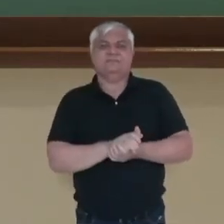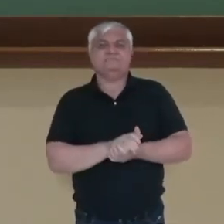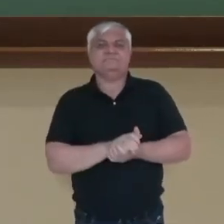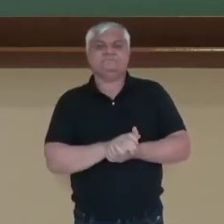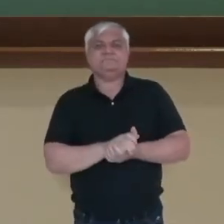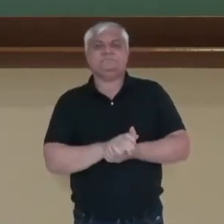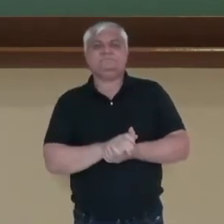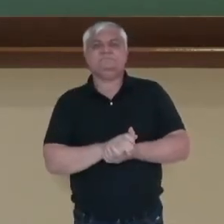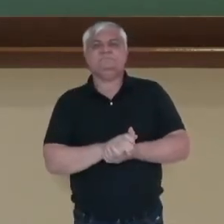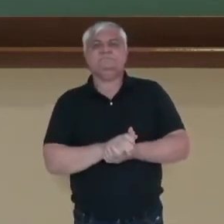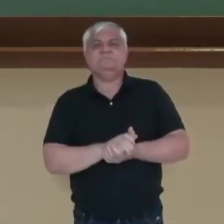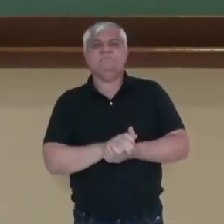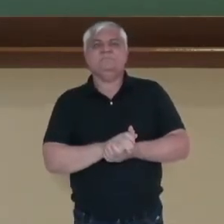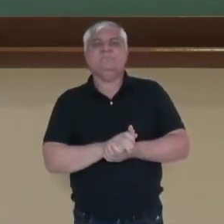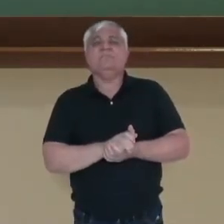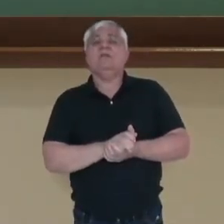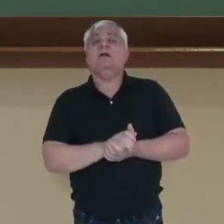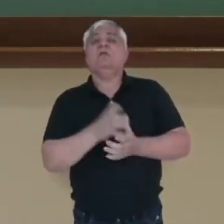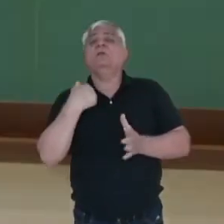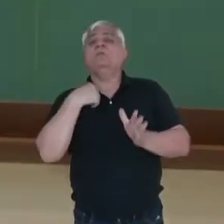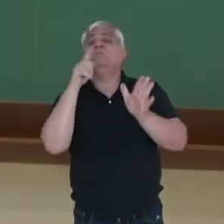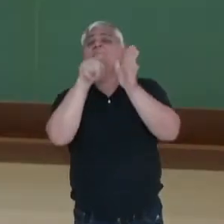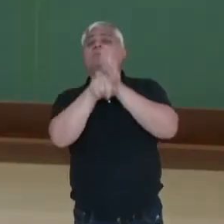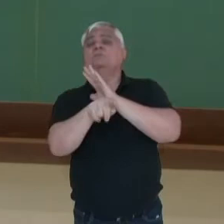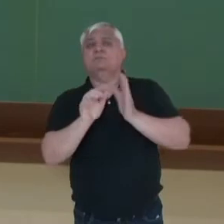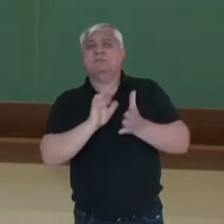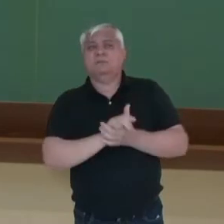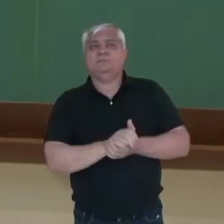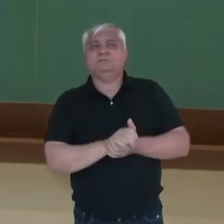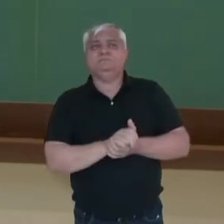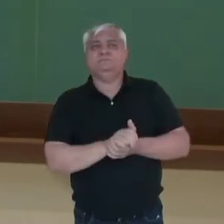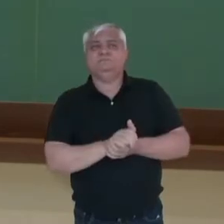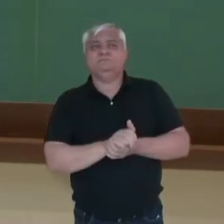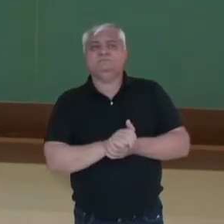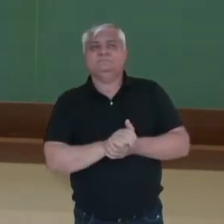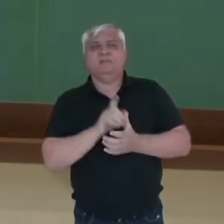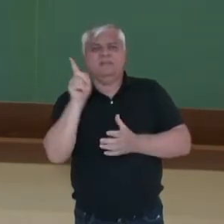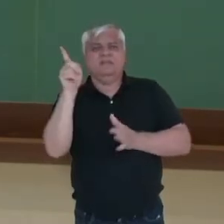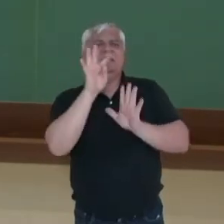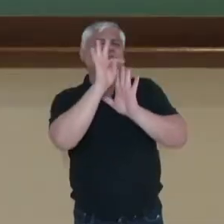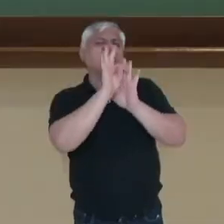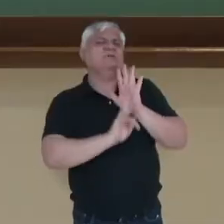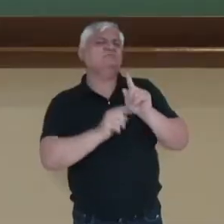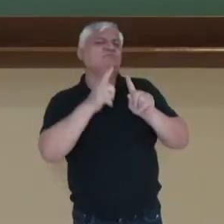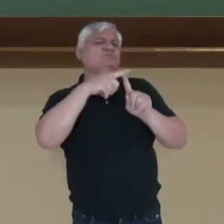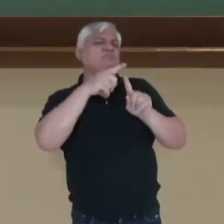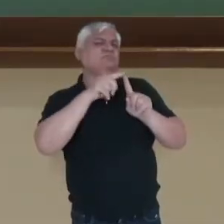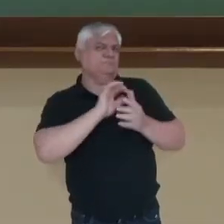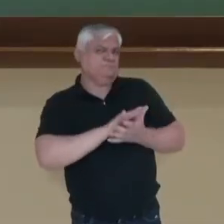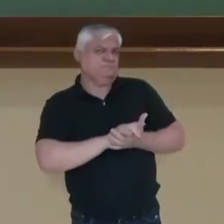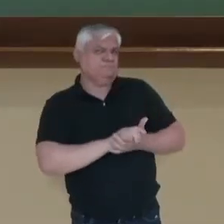que eles são eles. E eu te pergunto, é um texto de que tipo?